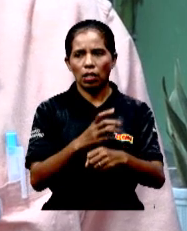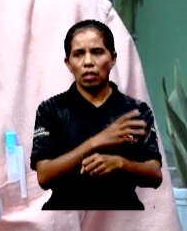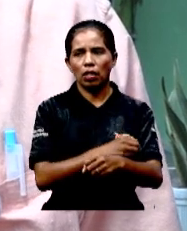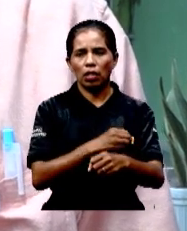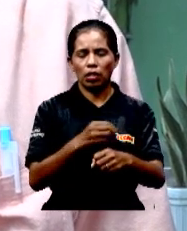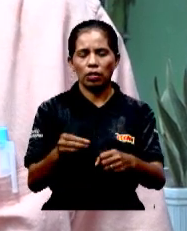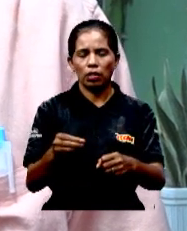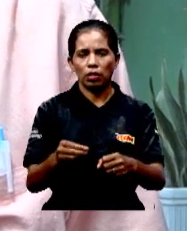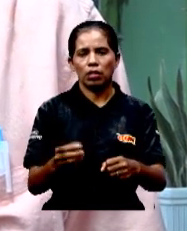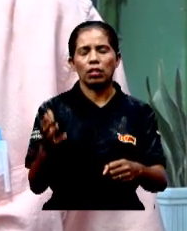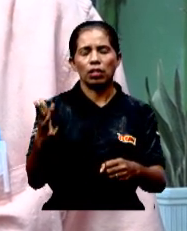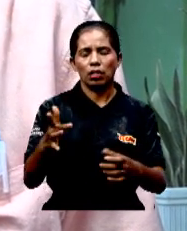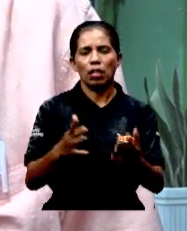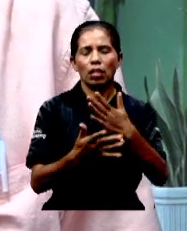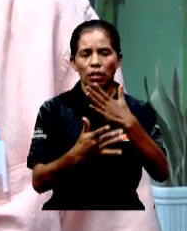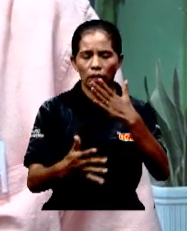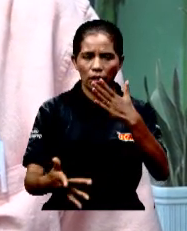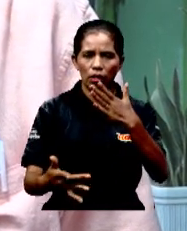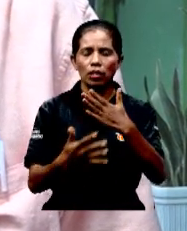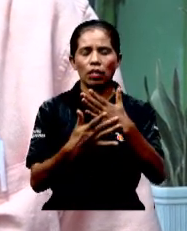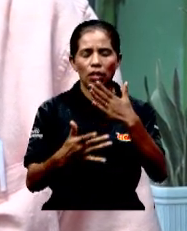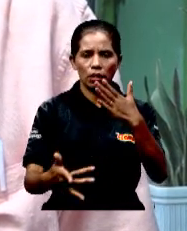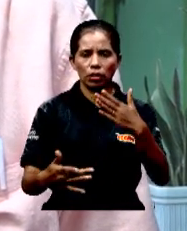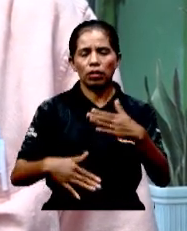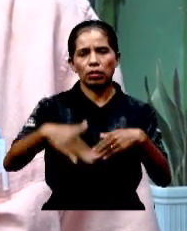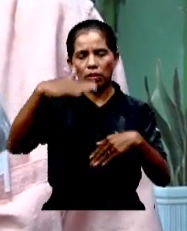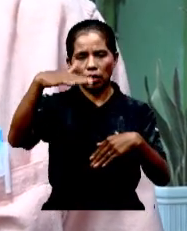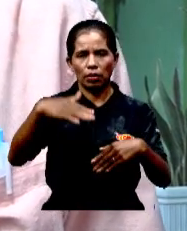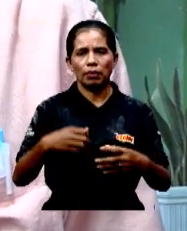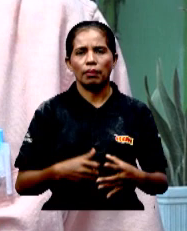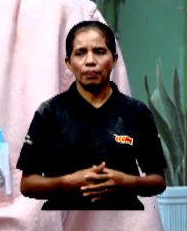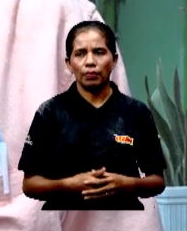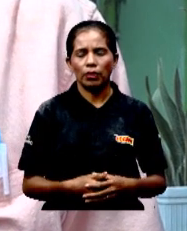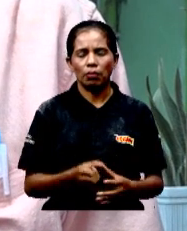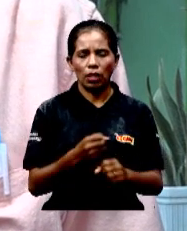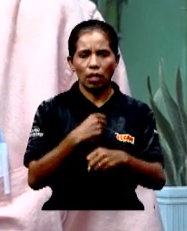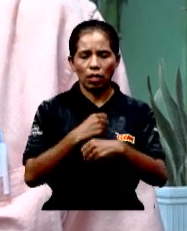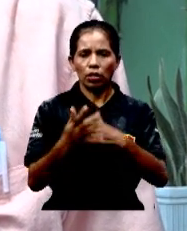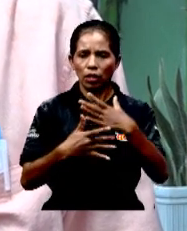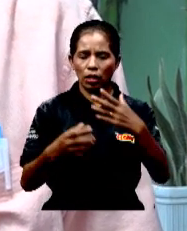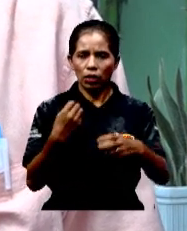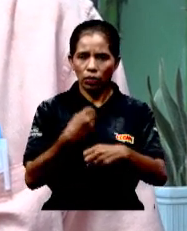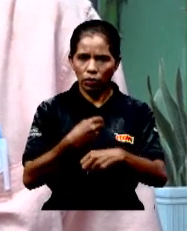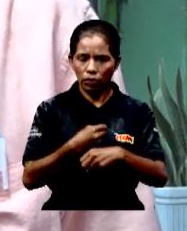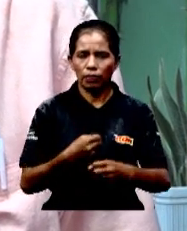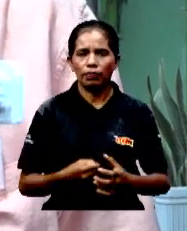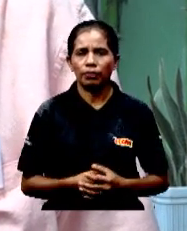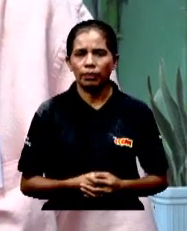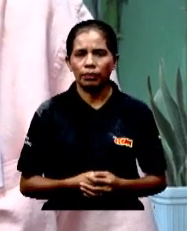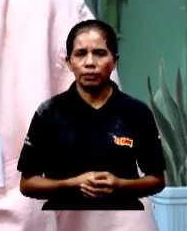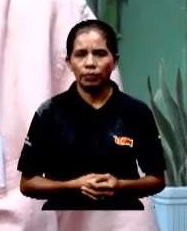pelandara ne bele coagulação sangue ne bele acontece se